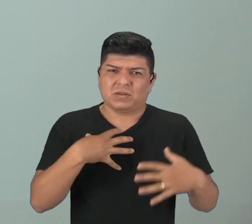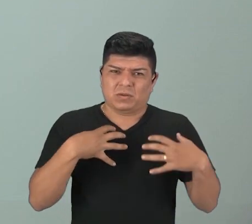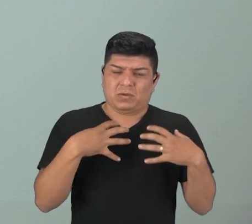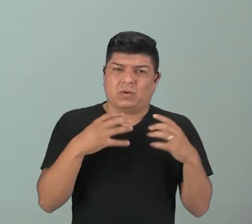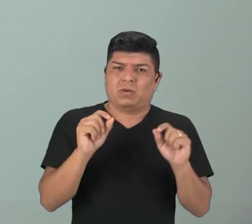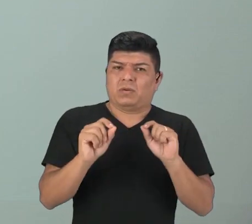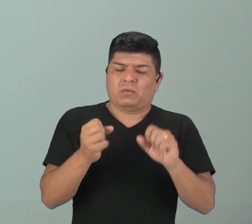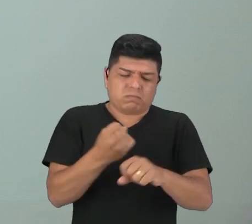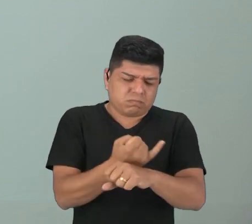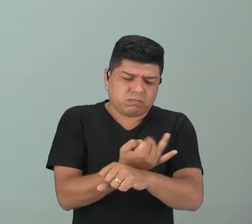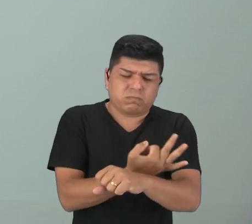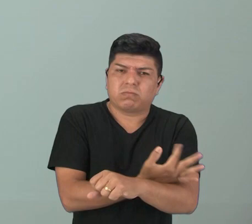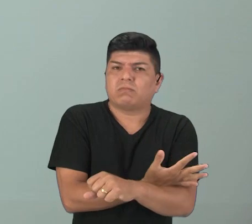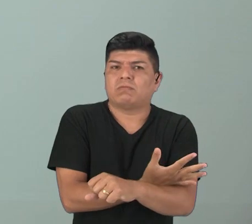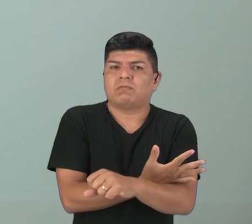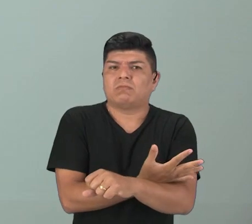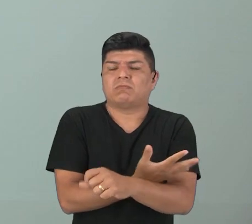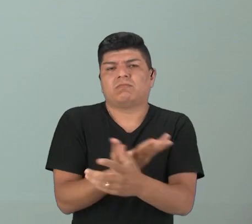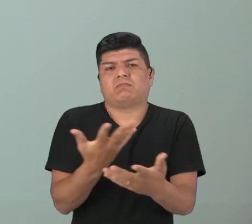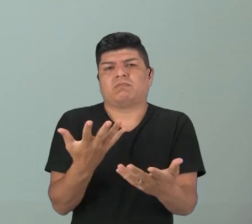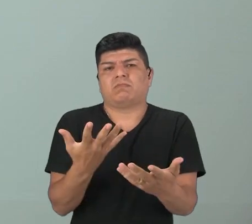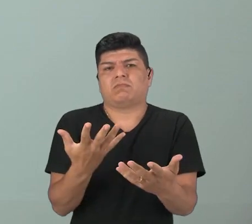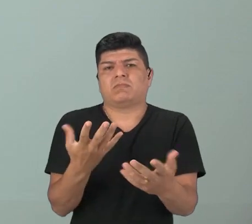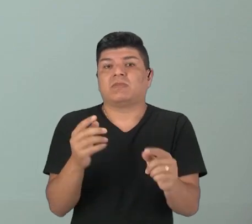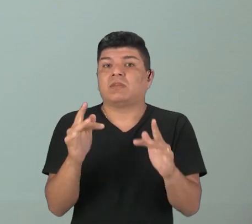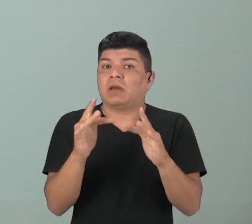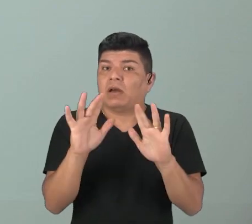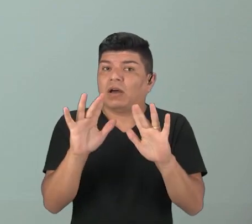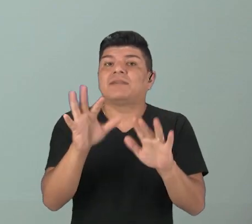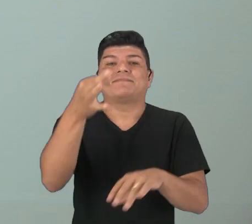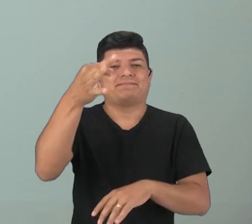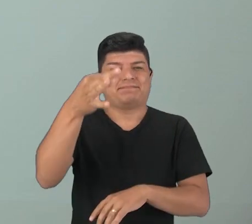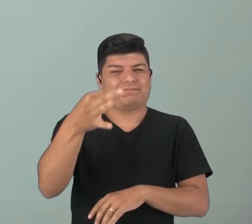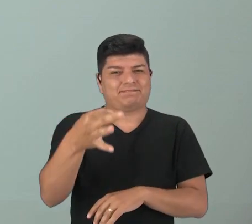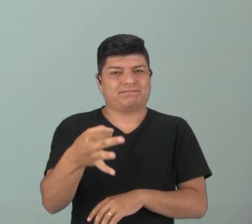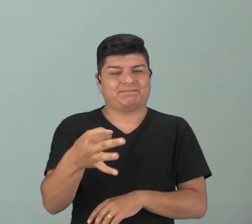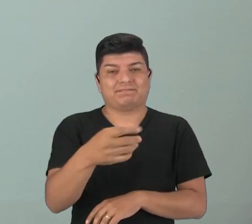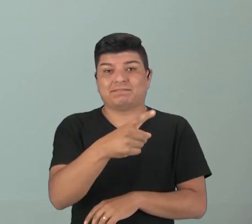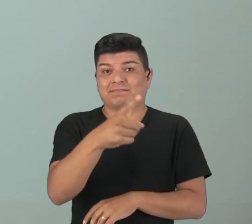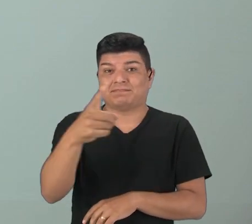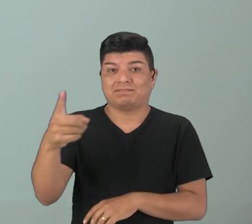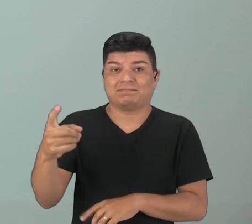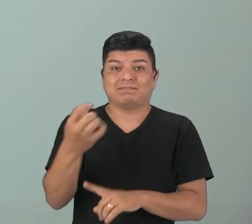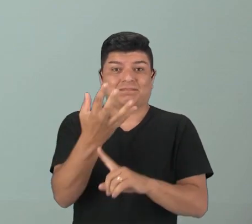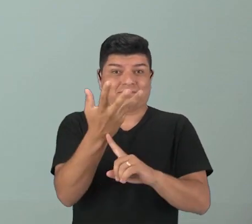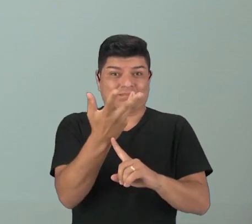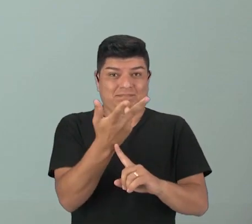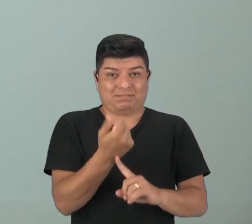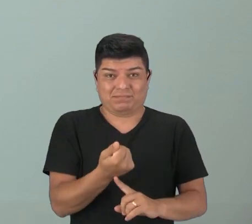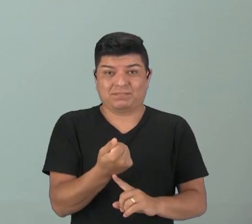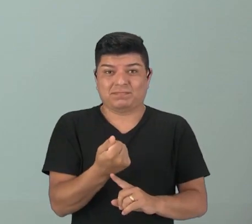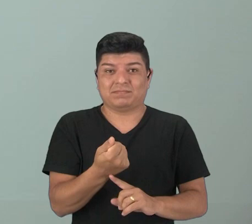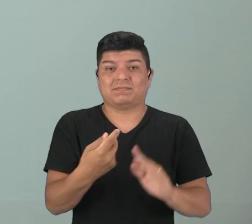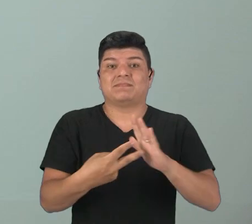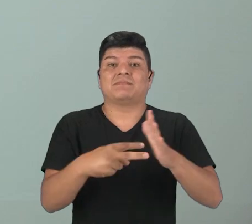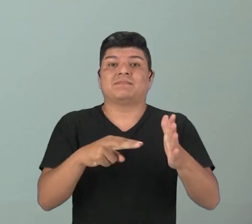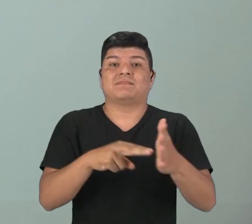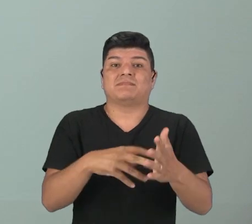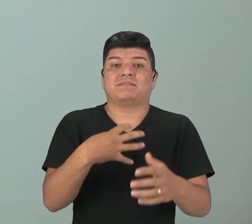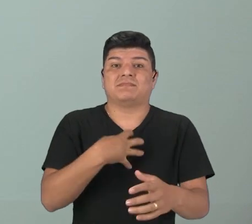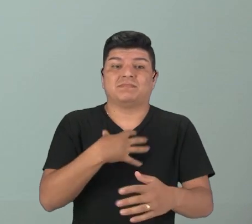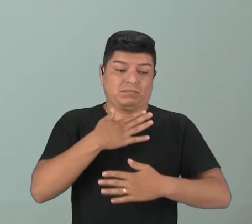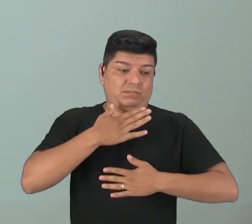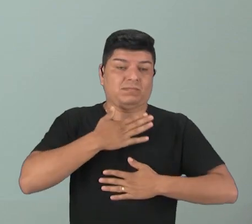sensações, emoções, o sentir? Você está correto. A arte sensorial tem a ver com os sentidos do